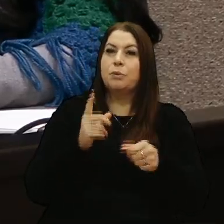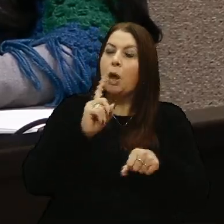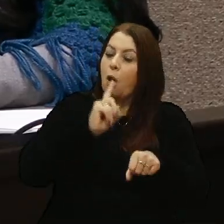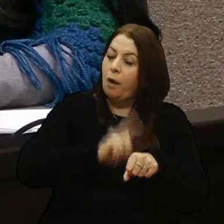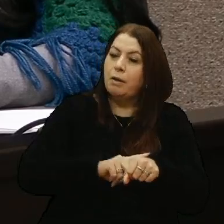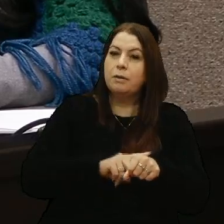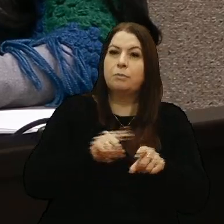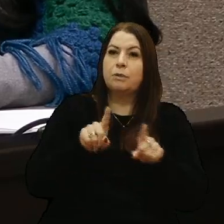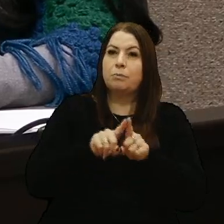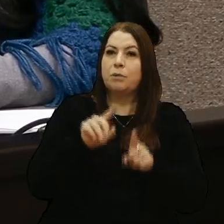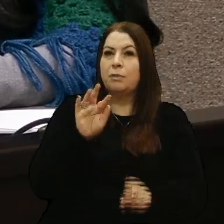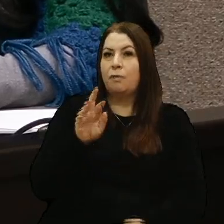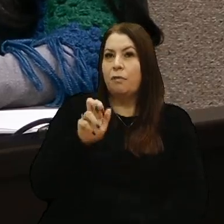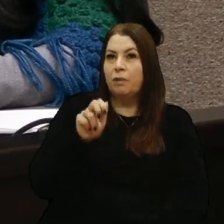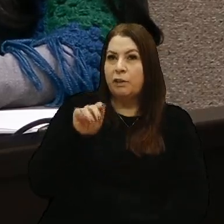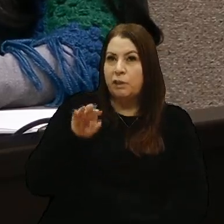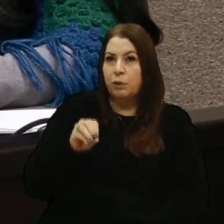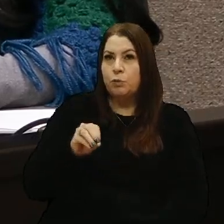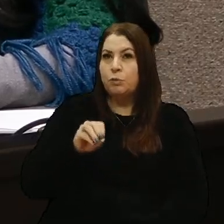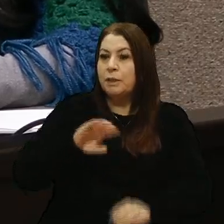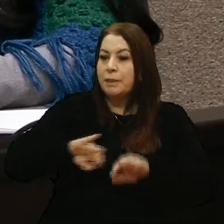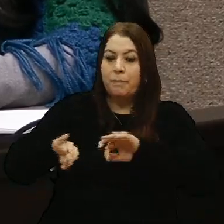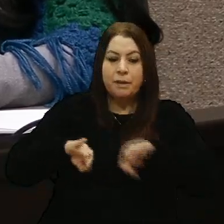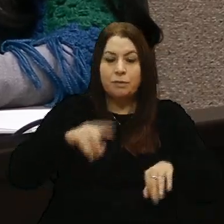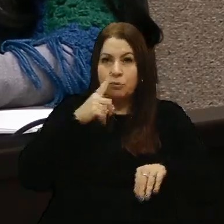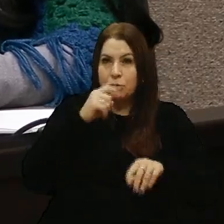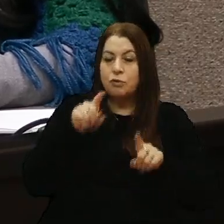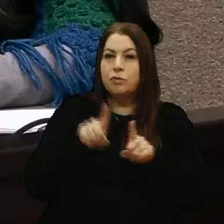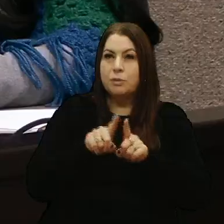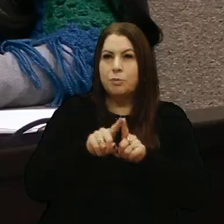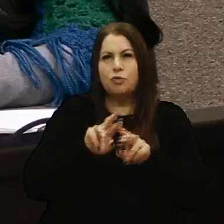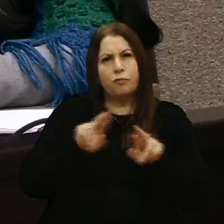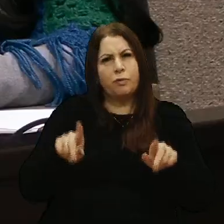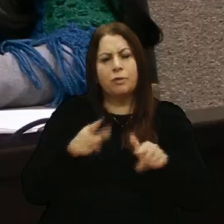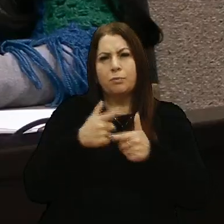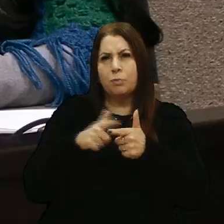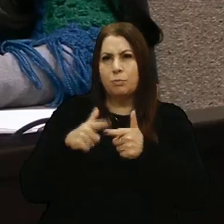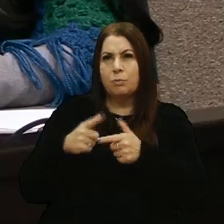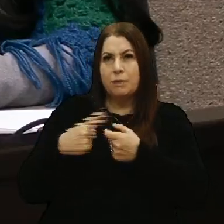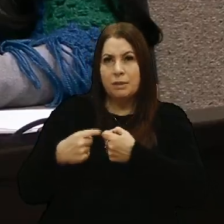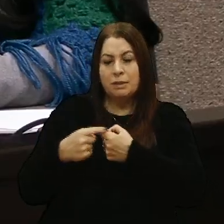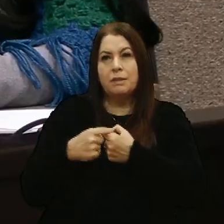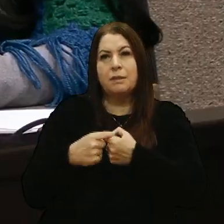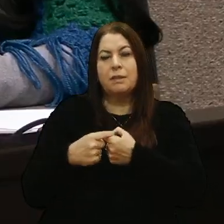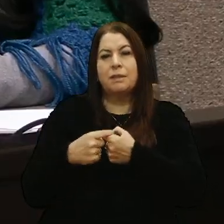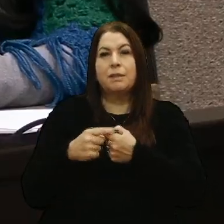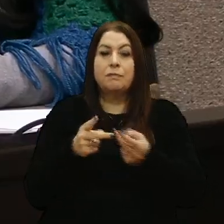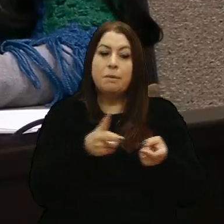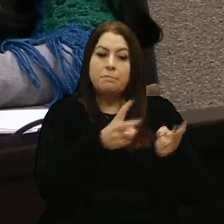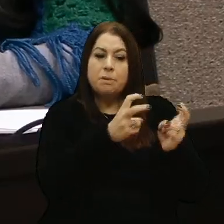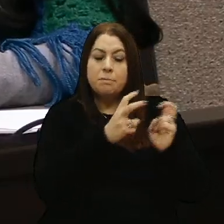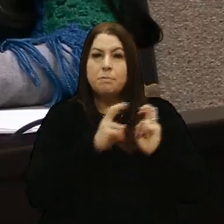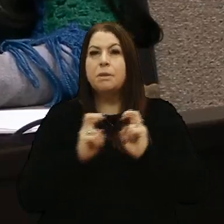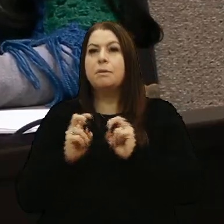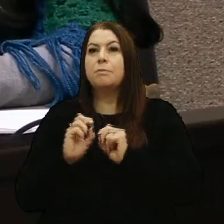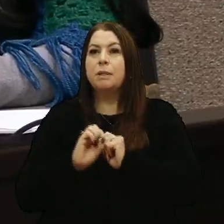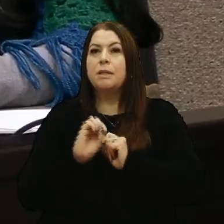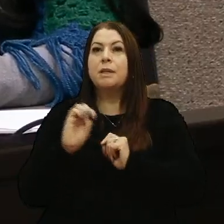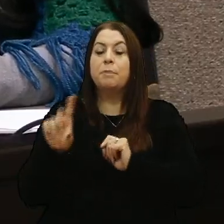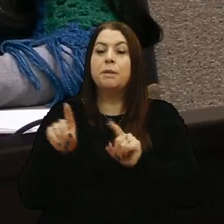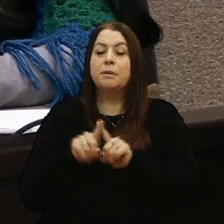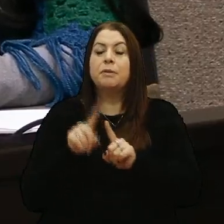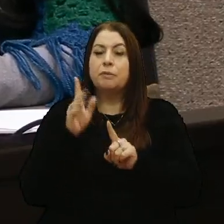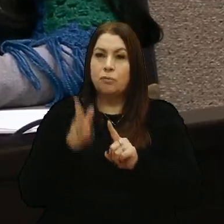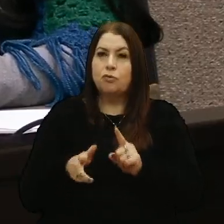prontamente, assim como o Fernando da Coleta, sobre vários problemas na cidade que a gente vai identificando e encaminhando e